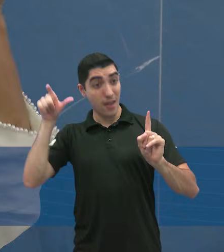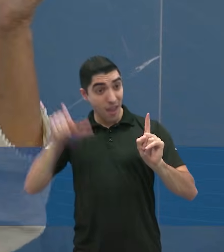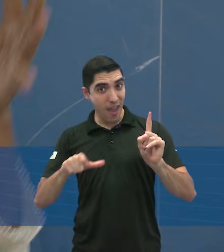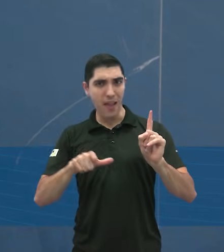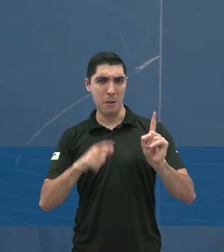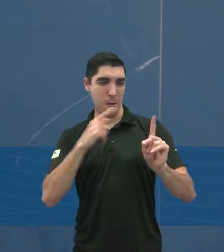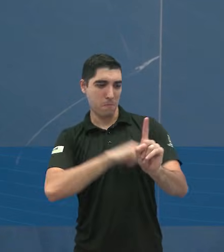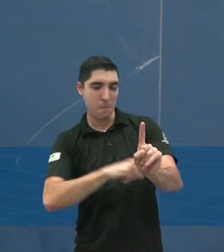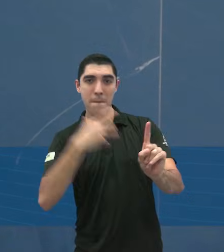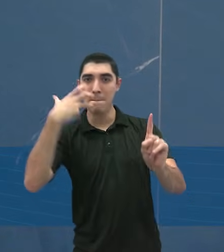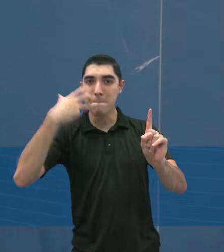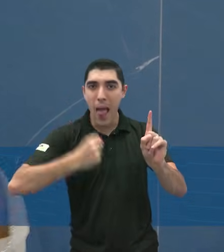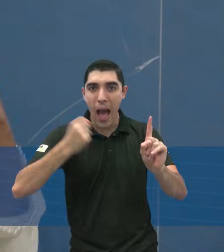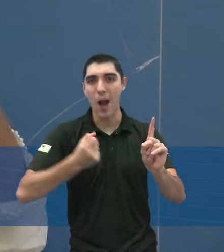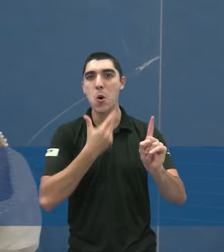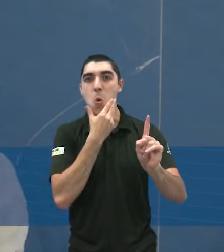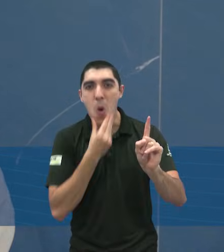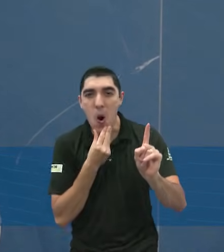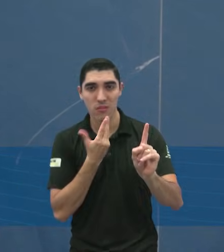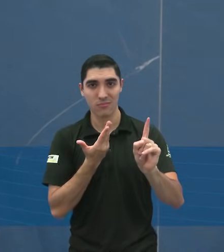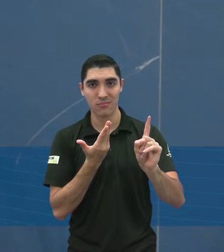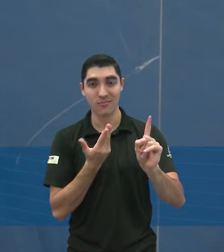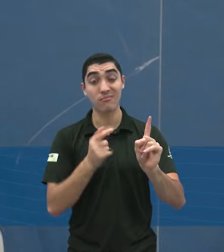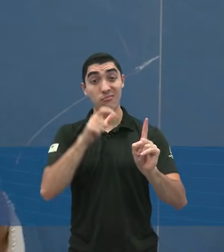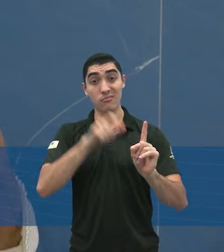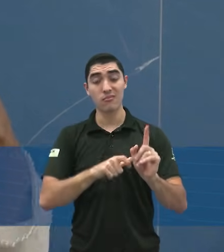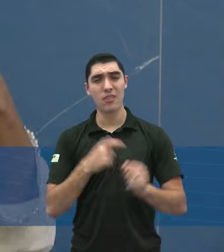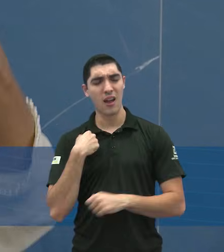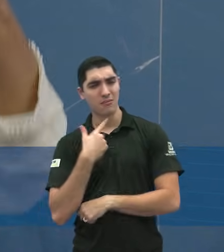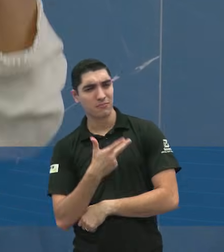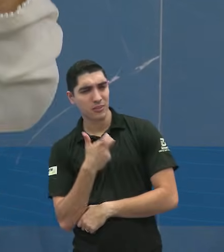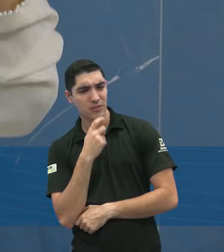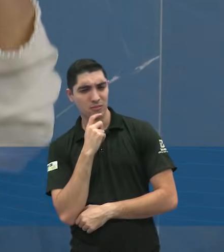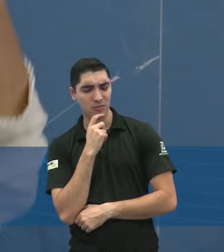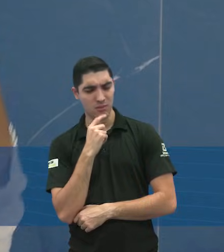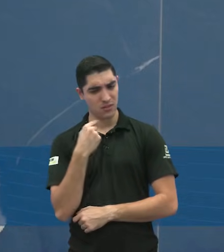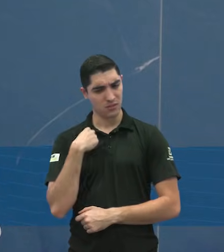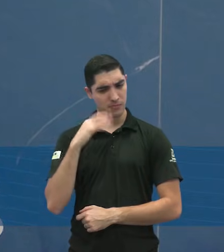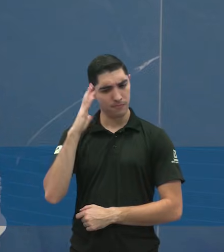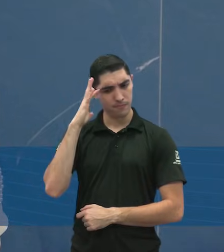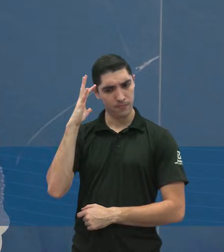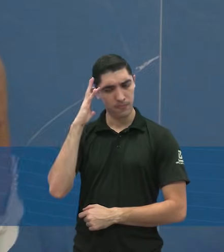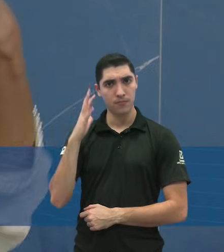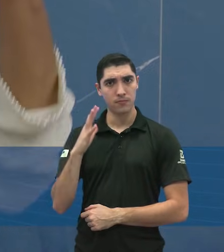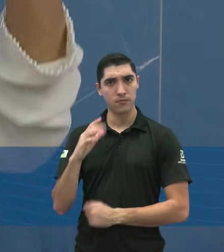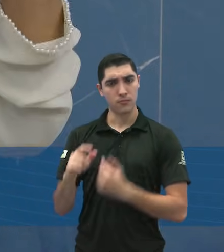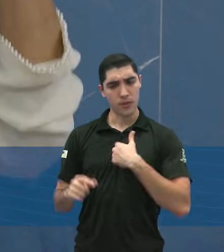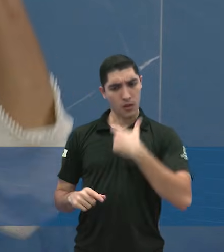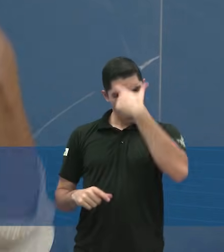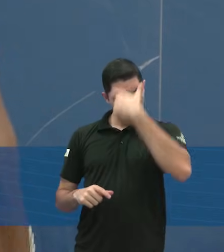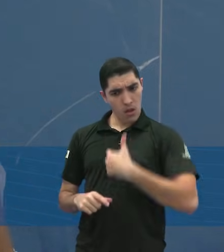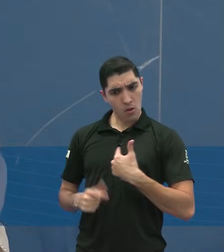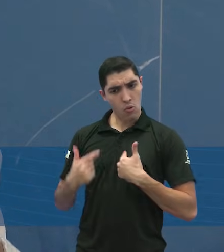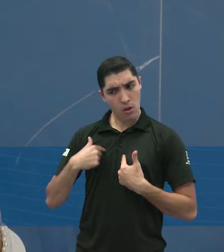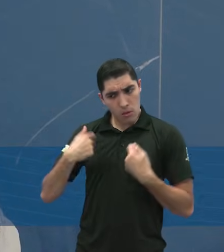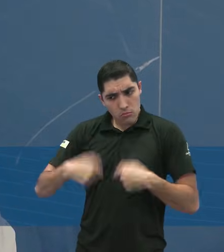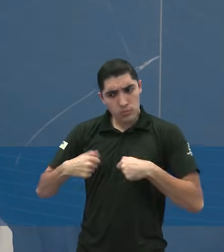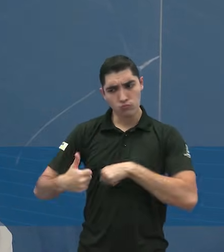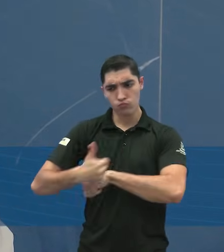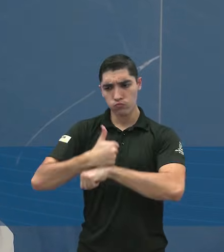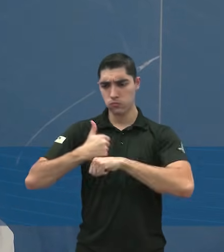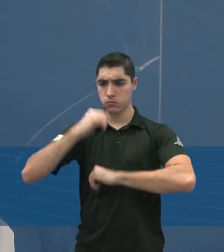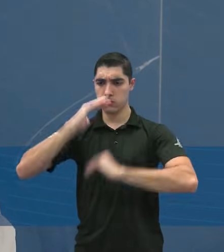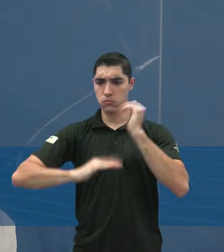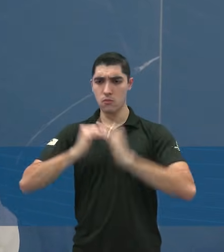europeu. Então, a primeira dificuldade foi de eu me colocar, de me vestir como uma